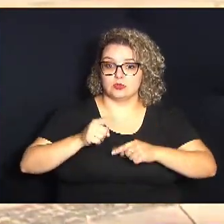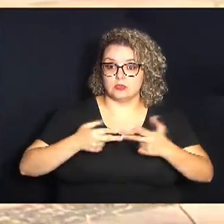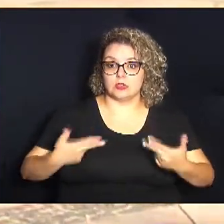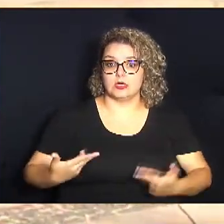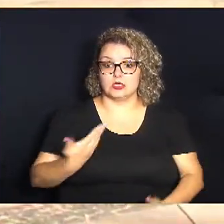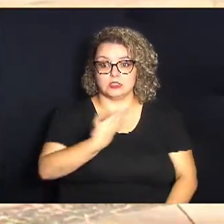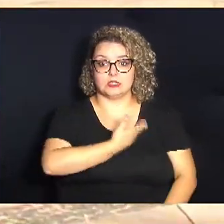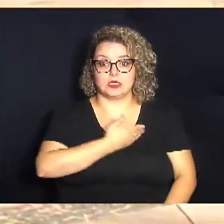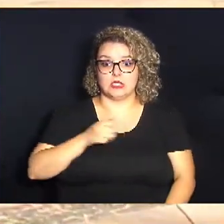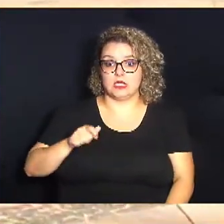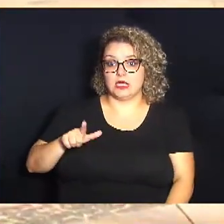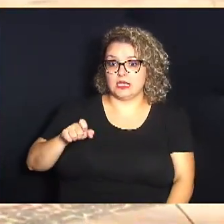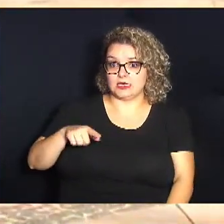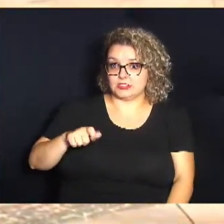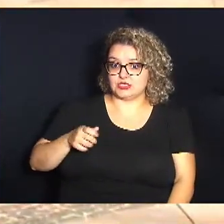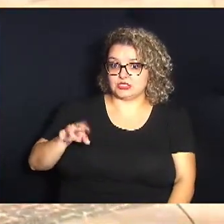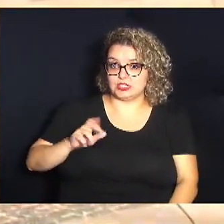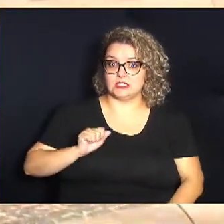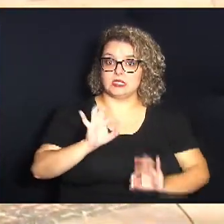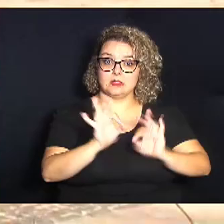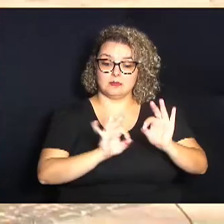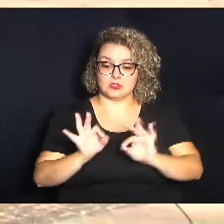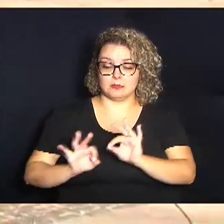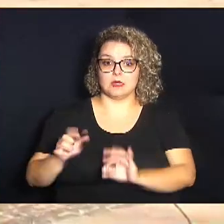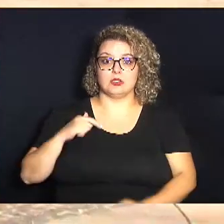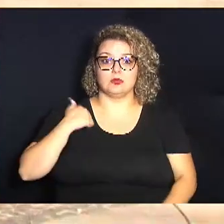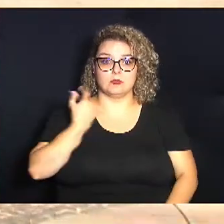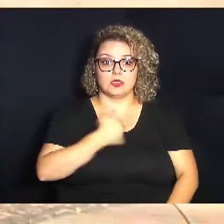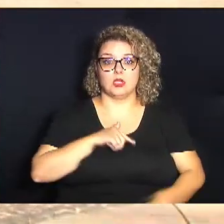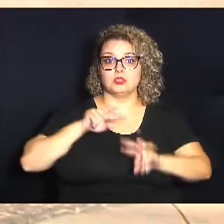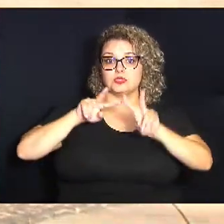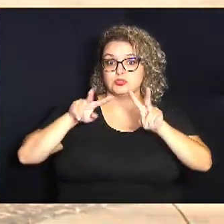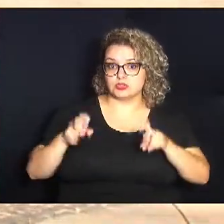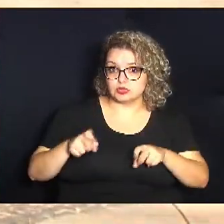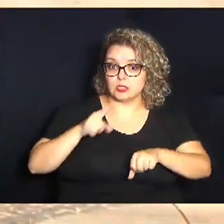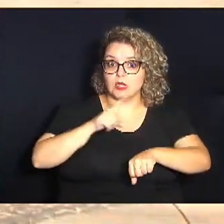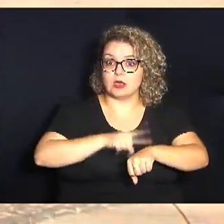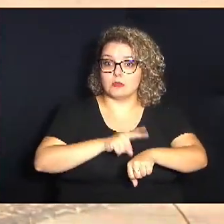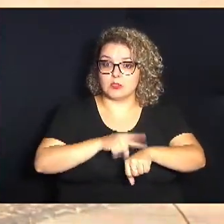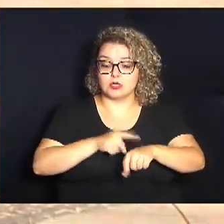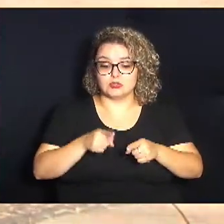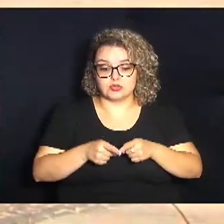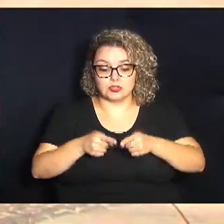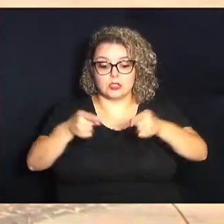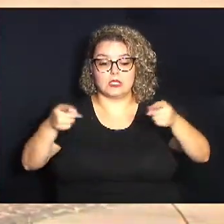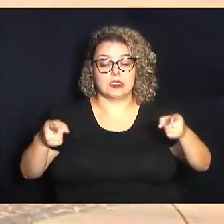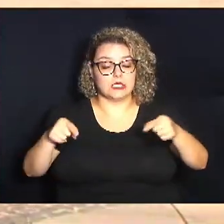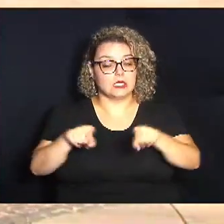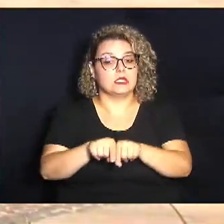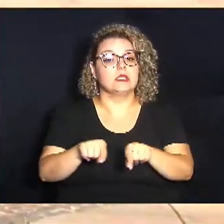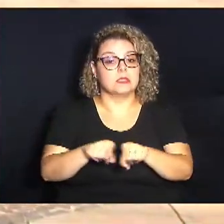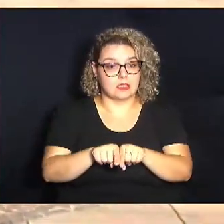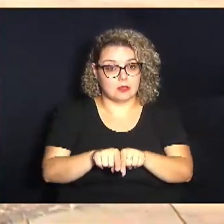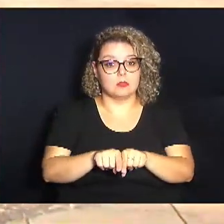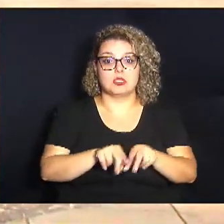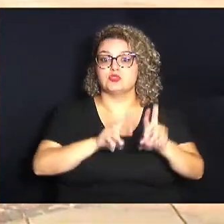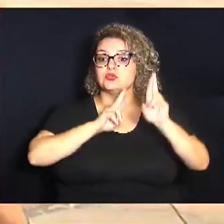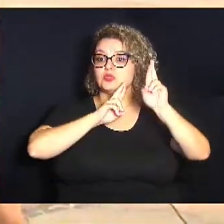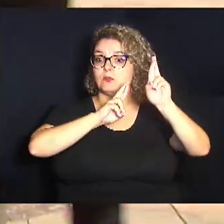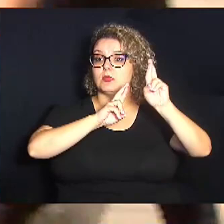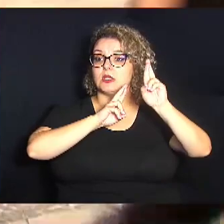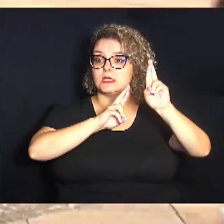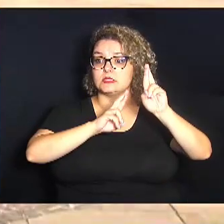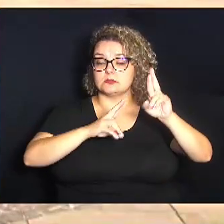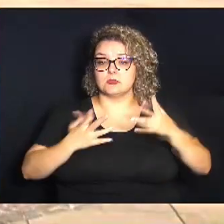colega Alexandra Dias preparou para a gente sobre esse horário estendido e também sobre as expectativas,